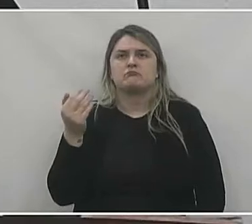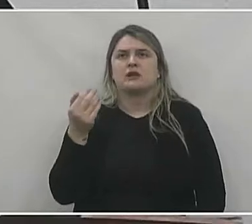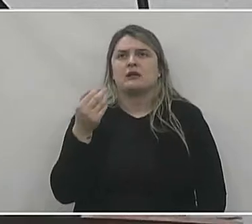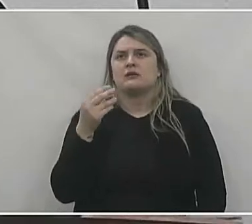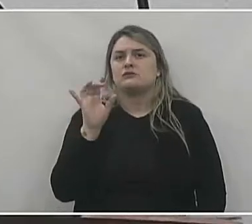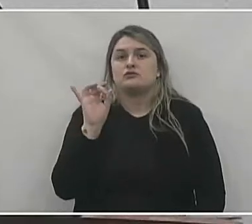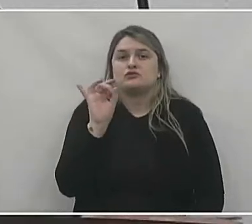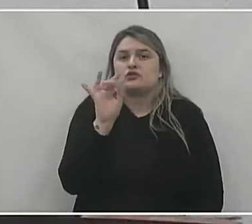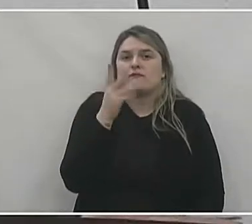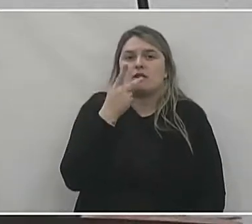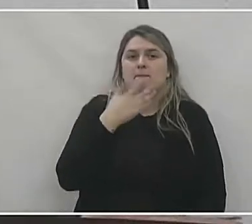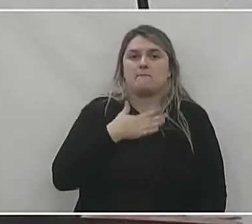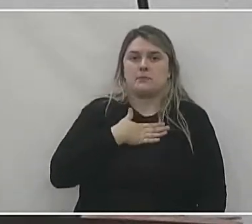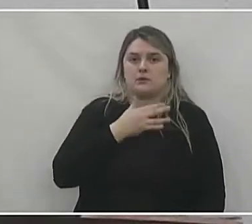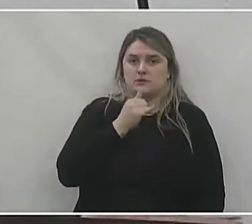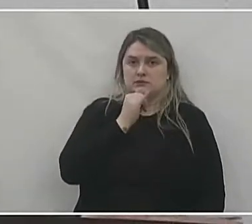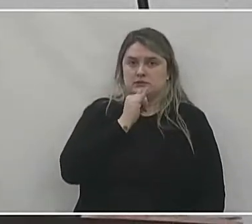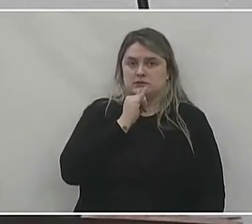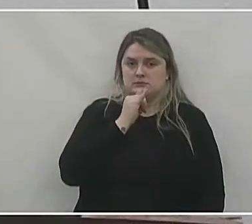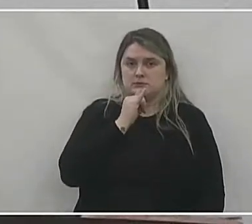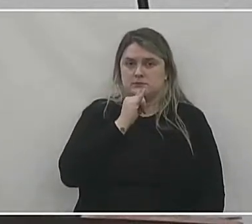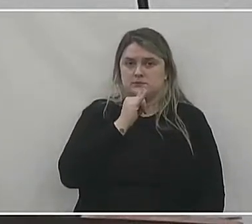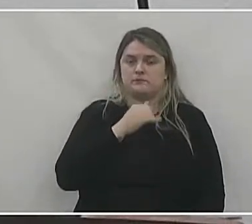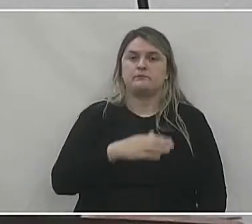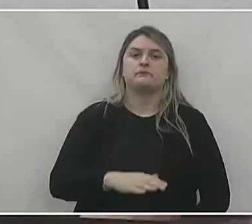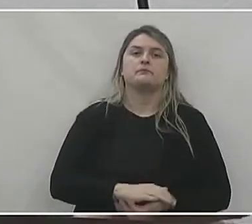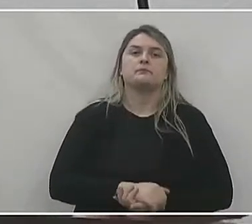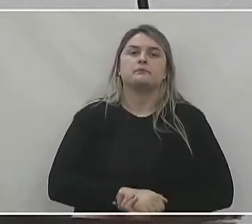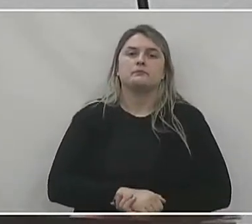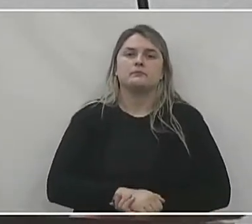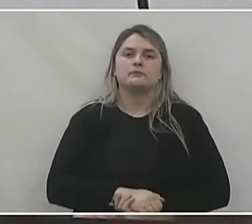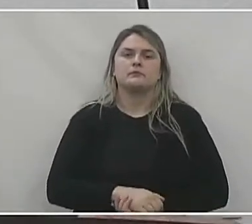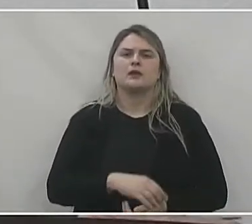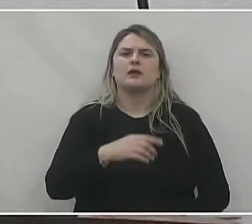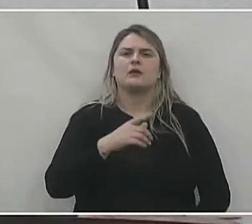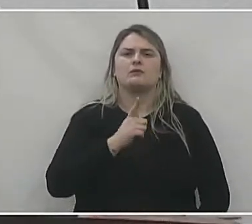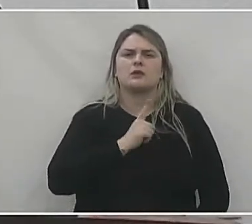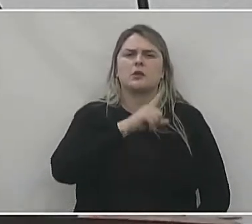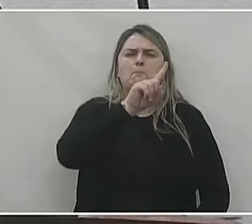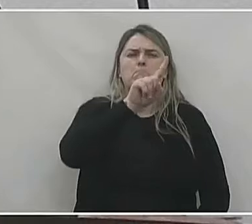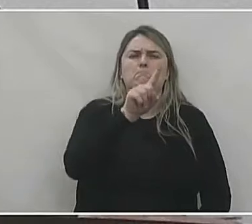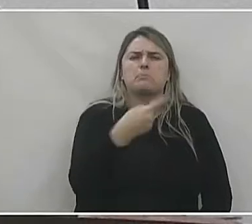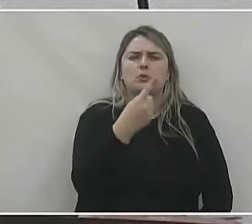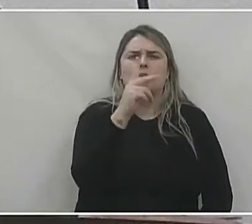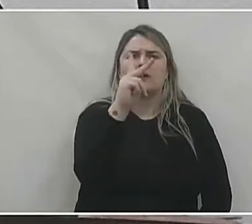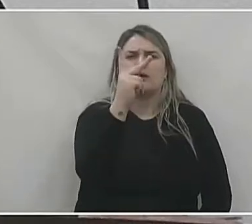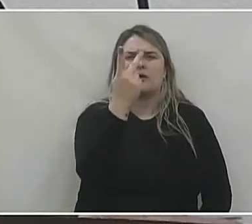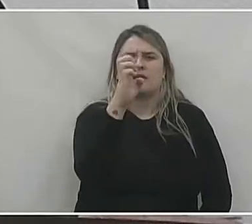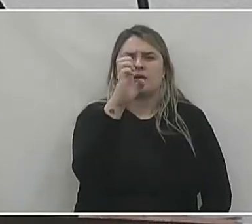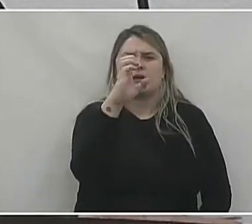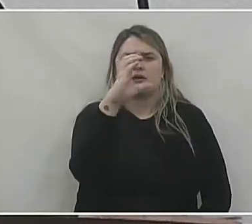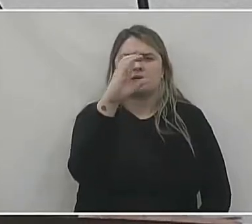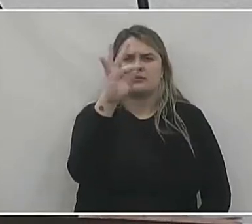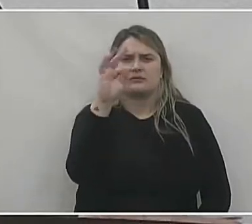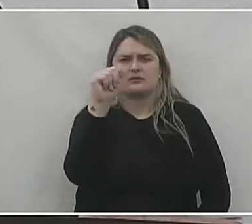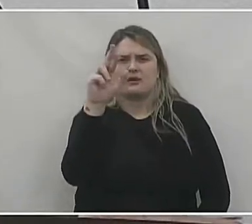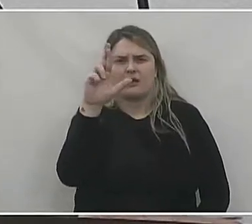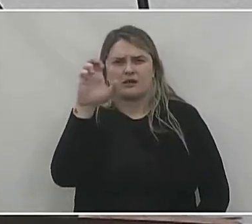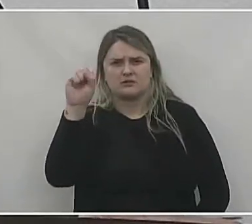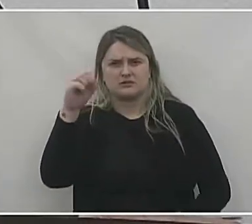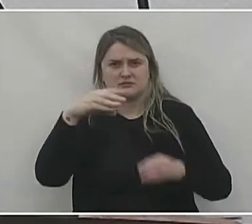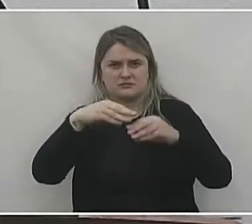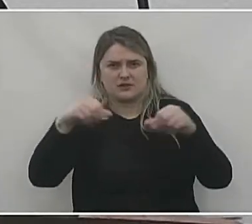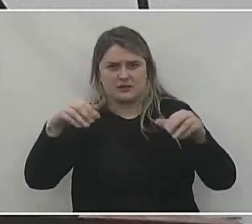eu só vou citar o meu exemplo. Eu tenho 1.000 hectares de terra. 1.000 hectares de terra.